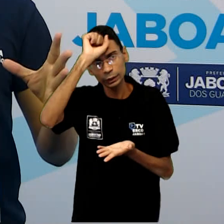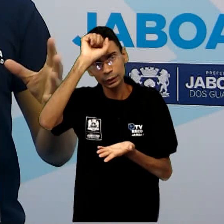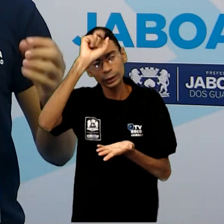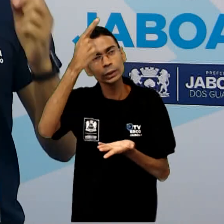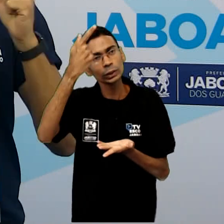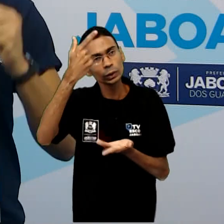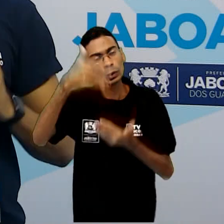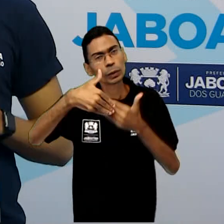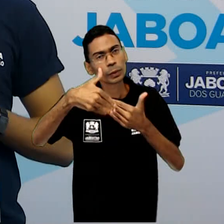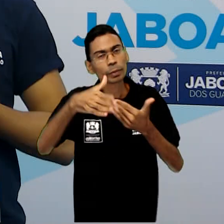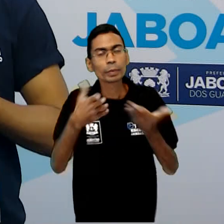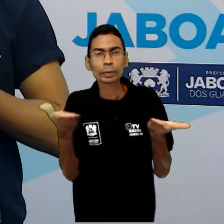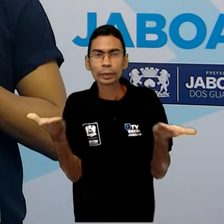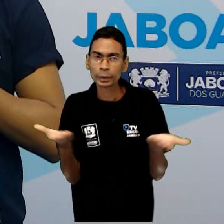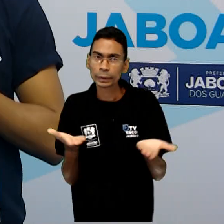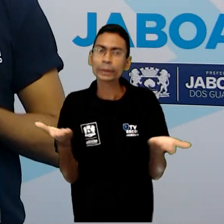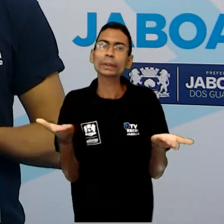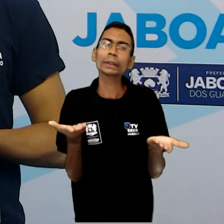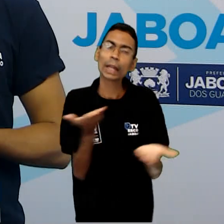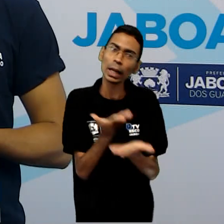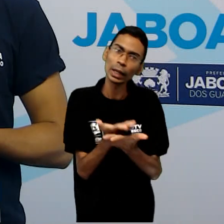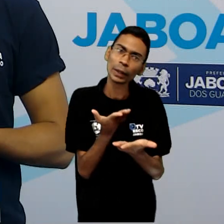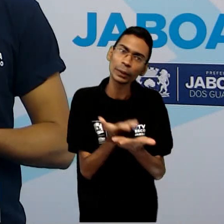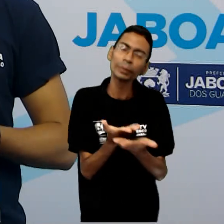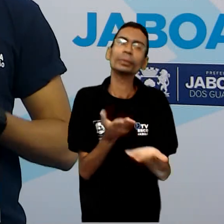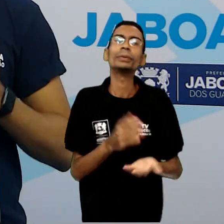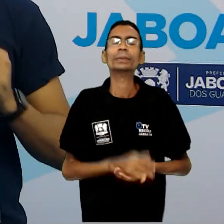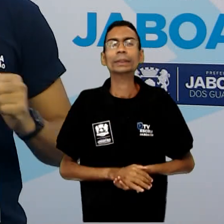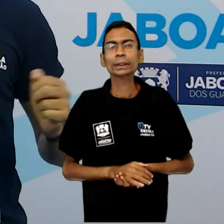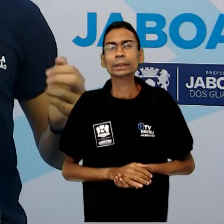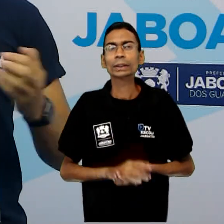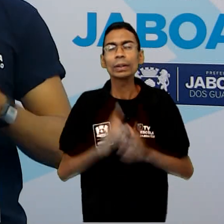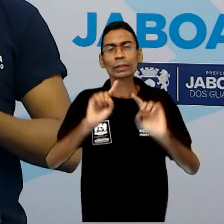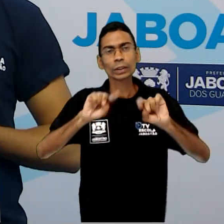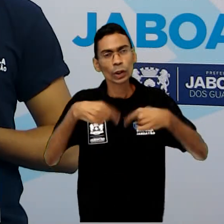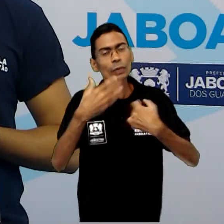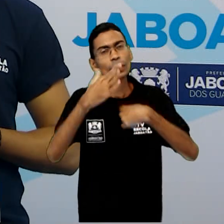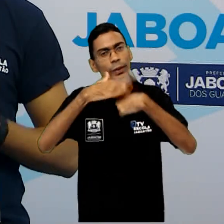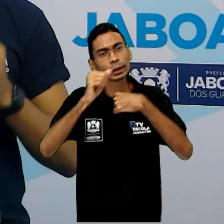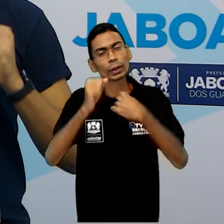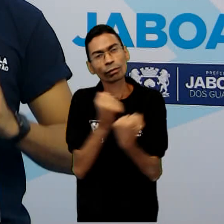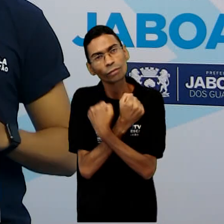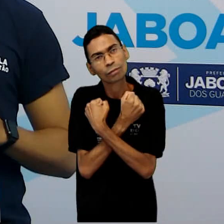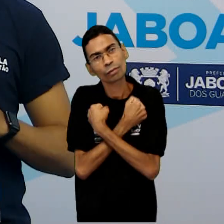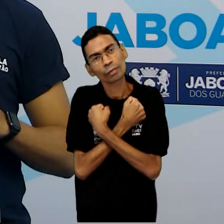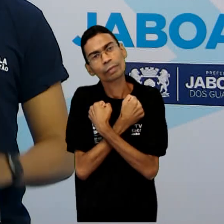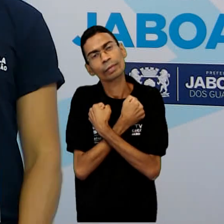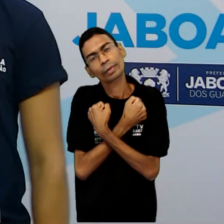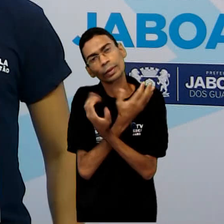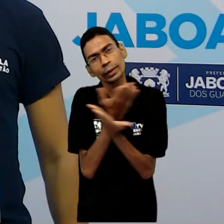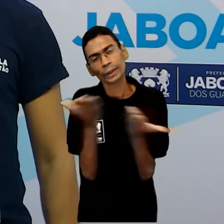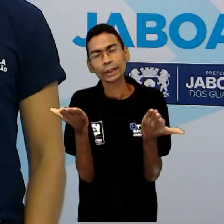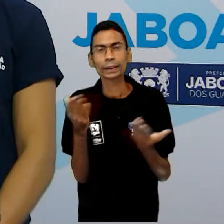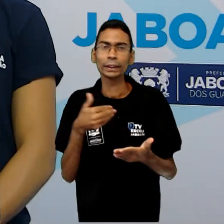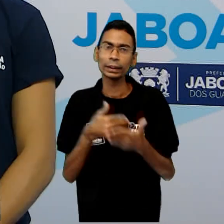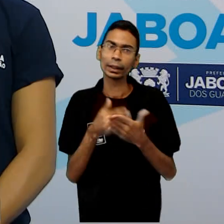a aula, portanto, façam o desafio com carinho, tá certo? Um forte abraço virtual e até a próxima.